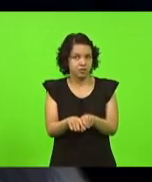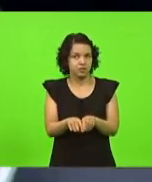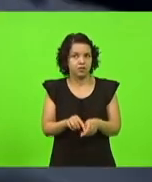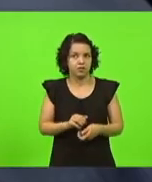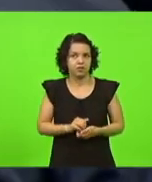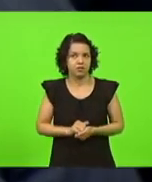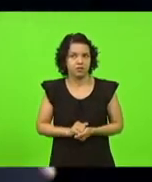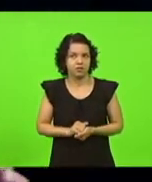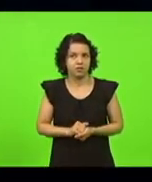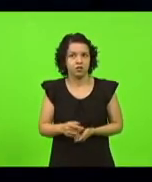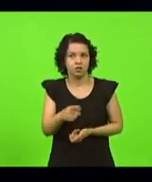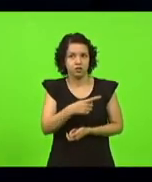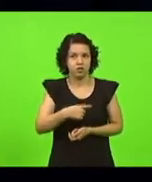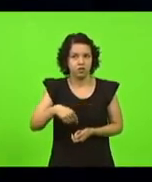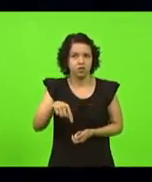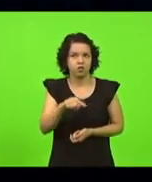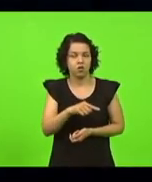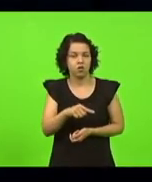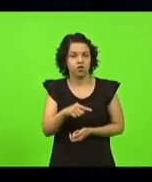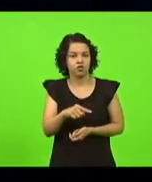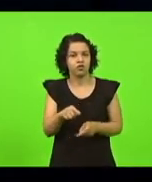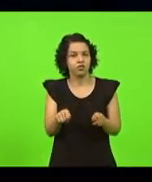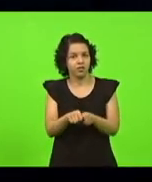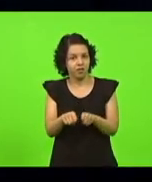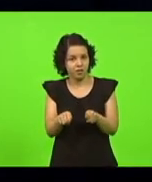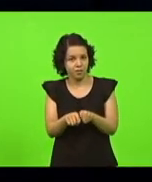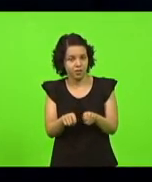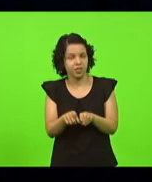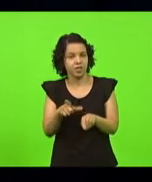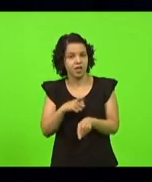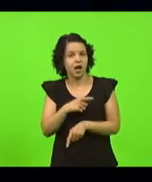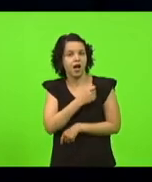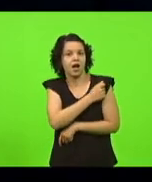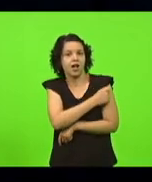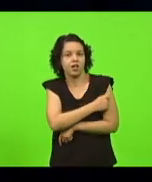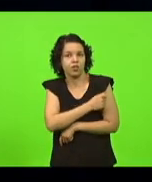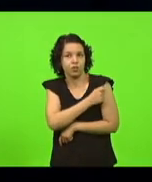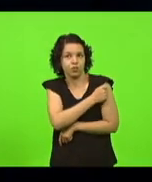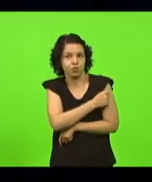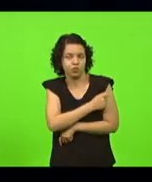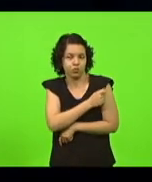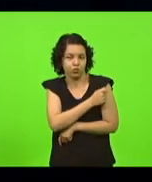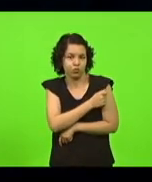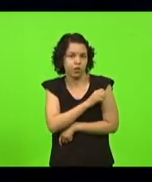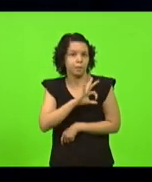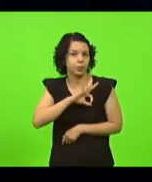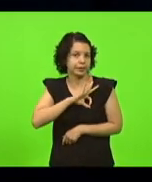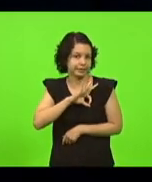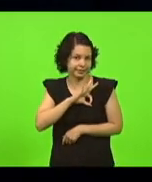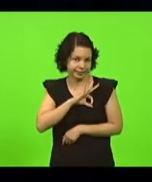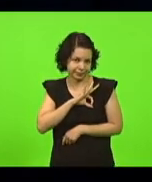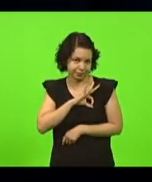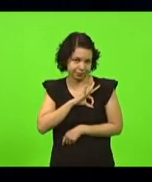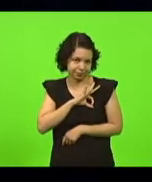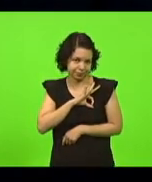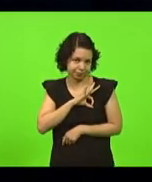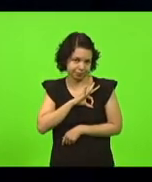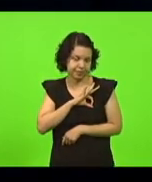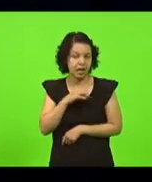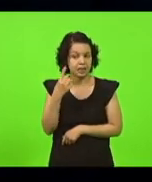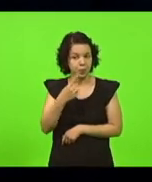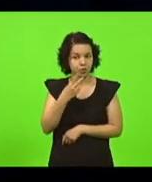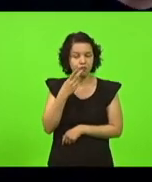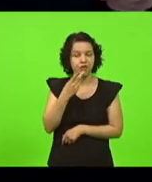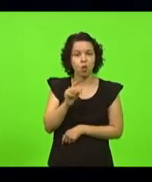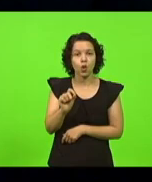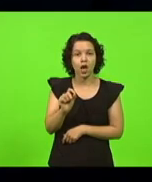a gente tem o argumento dos alunos oficiais. Aí, a deputada fala aqui que a matéria é inconstitucional,